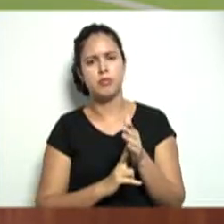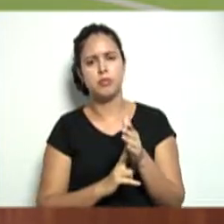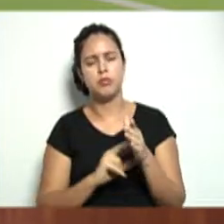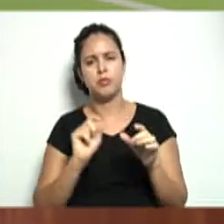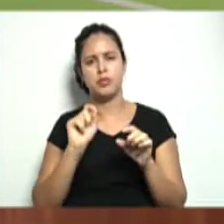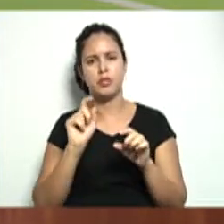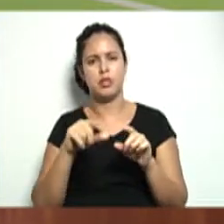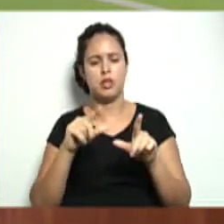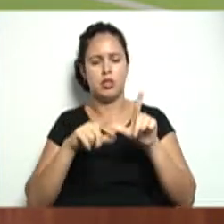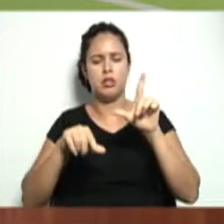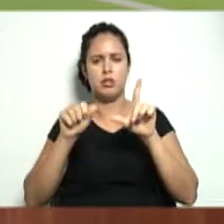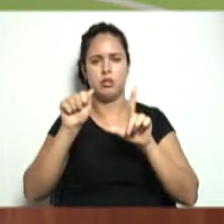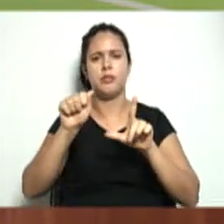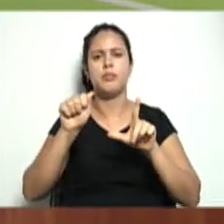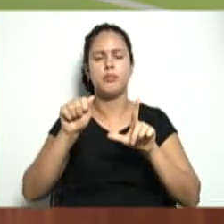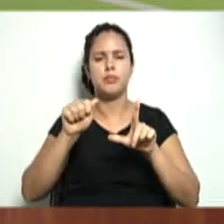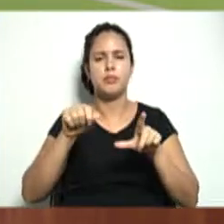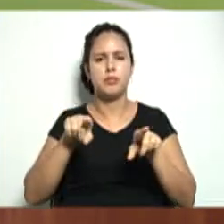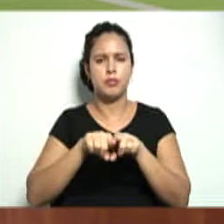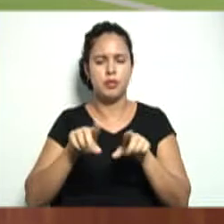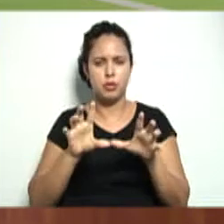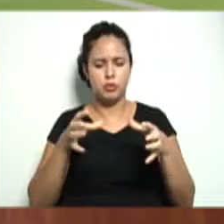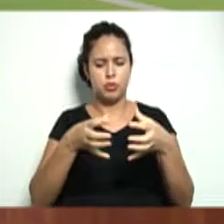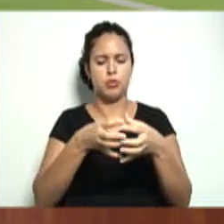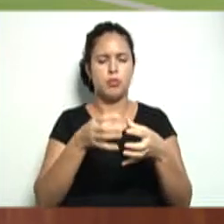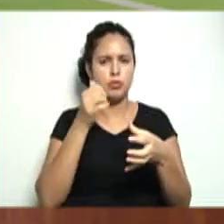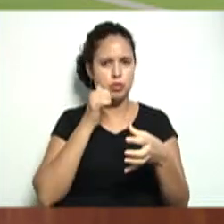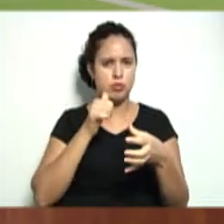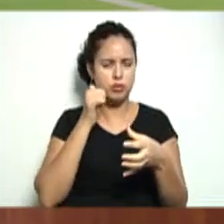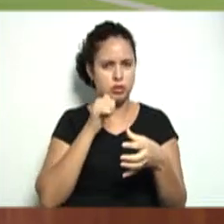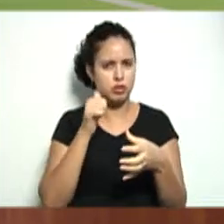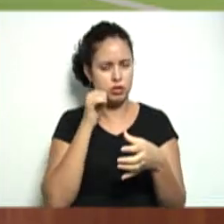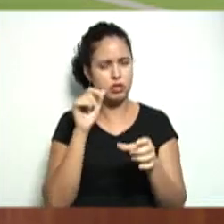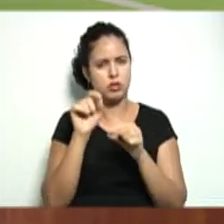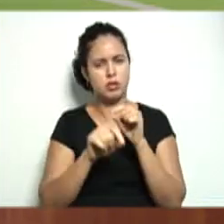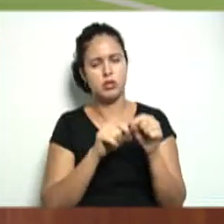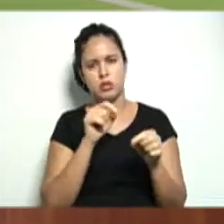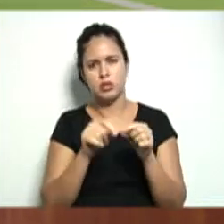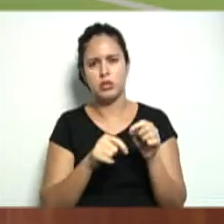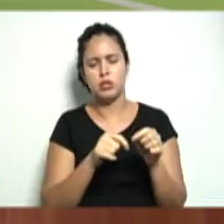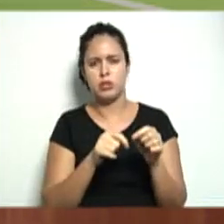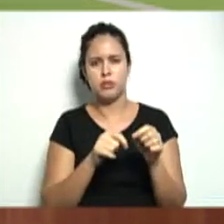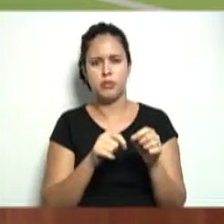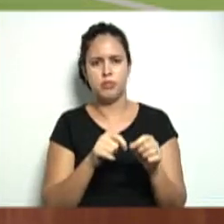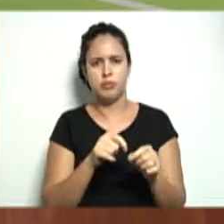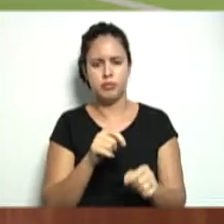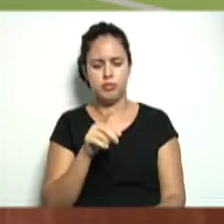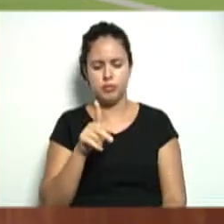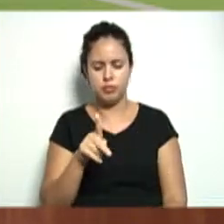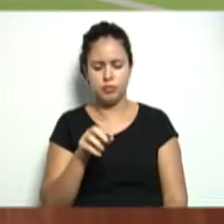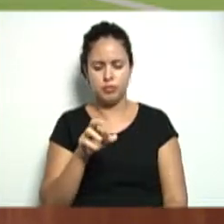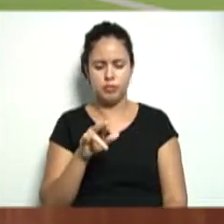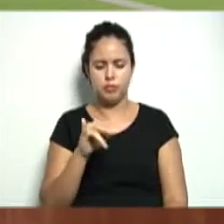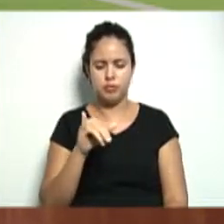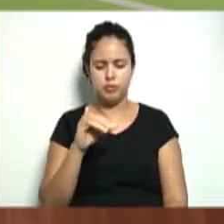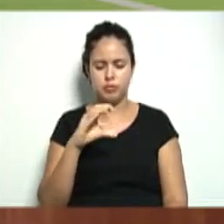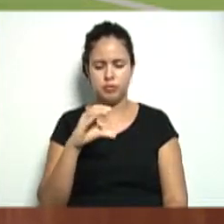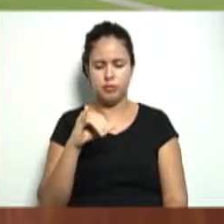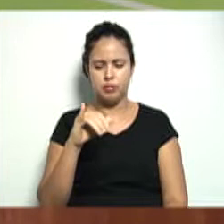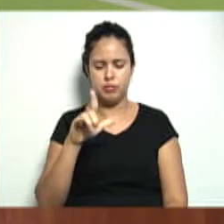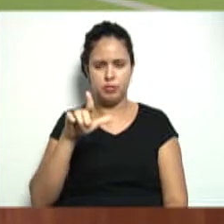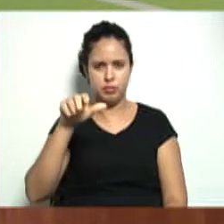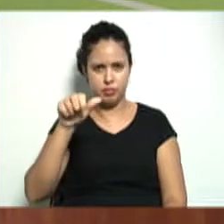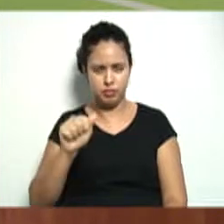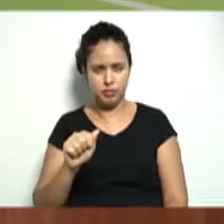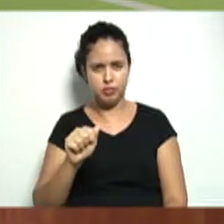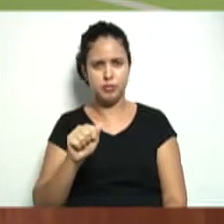Então, e tem um grupo de meninas aqui, e um rapaz, é claro. Tem a Priscila, a Fabiana e o Galeno, da